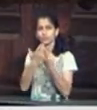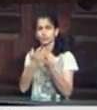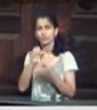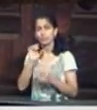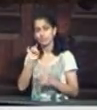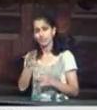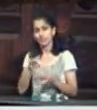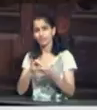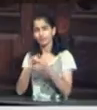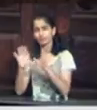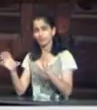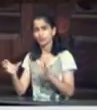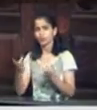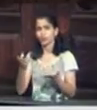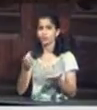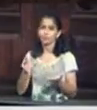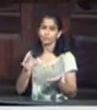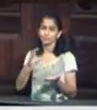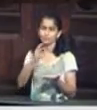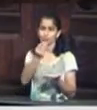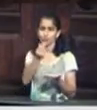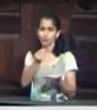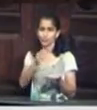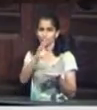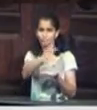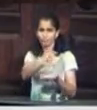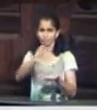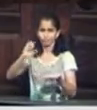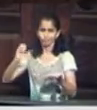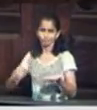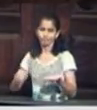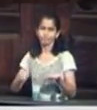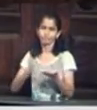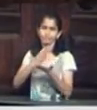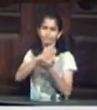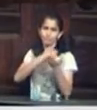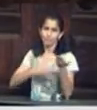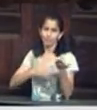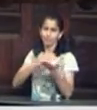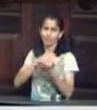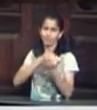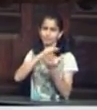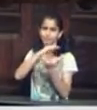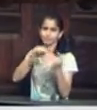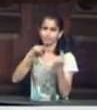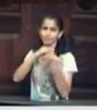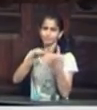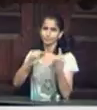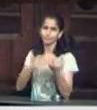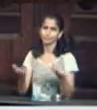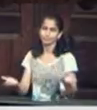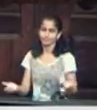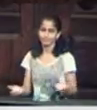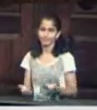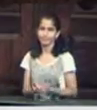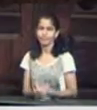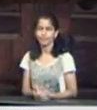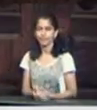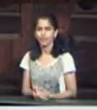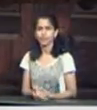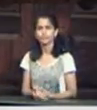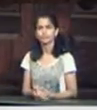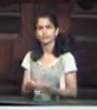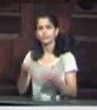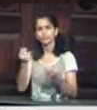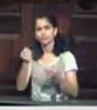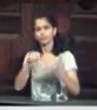governo retire 50% do fundo de habitação de especial interesse social. Esse